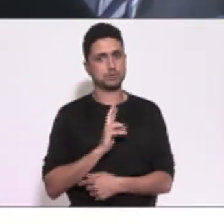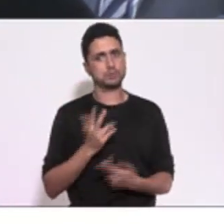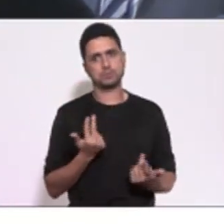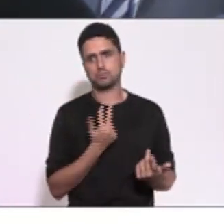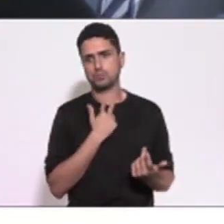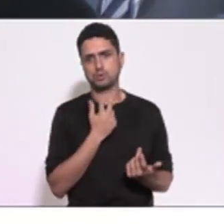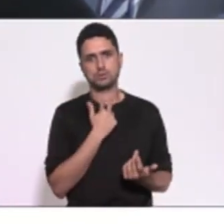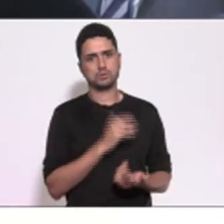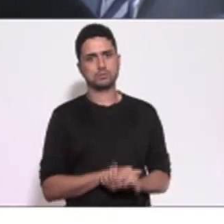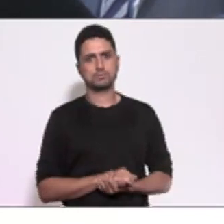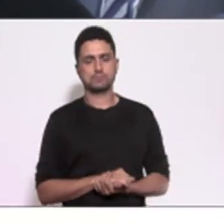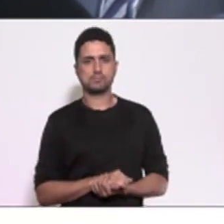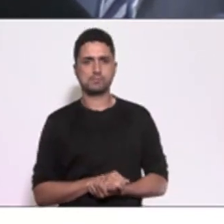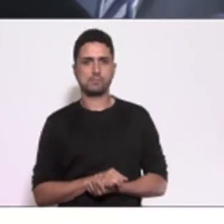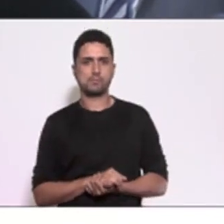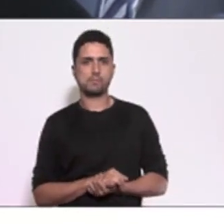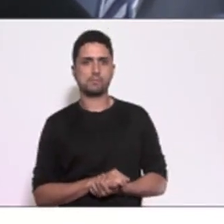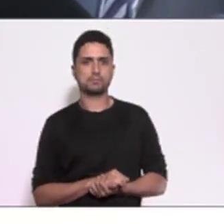no...